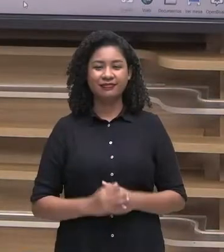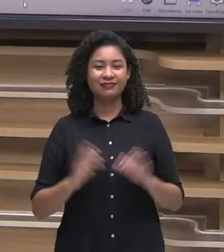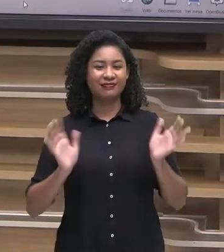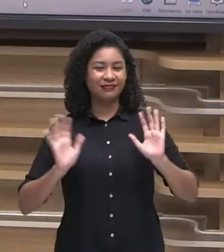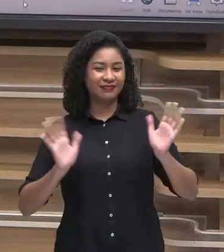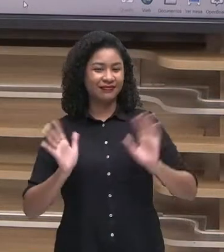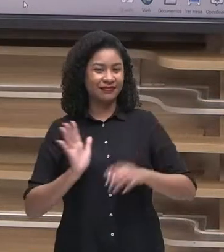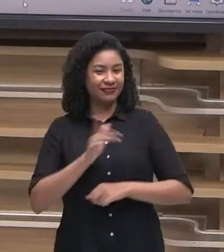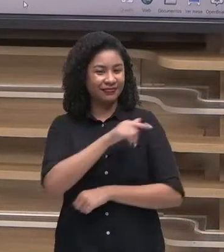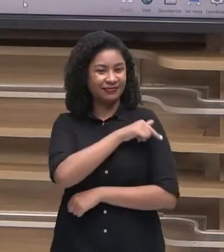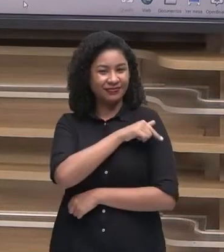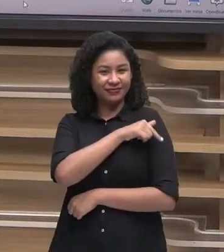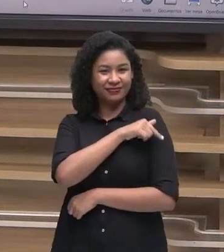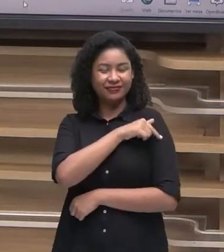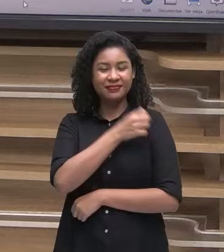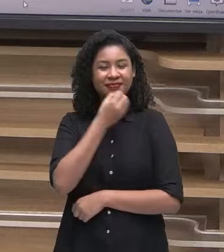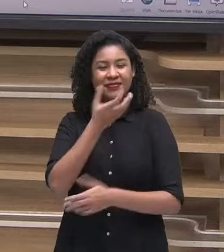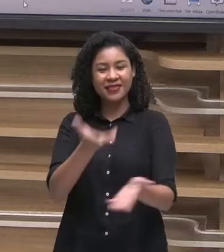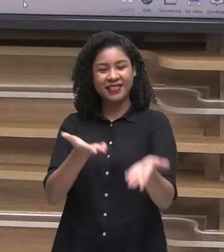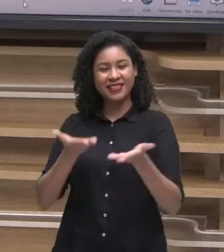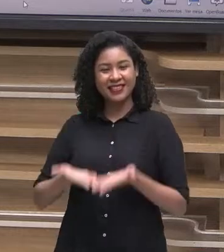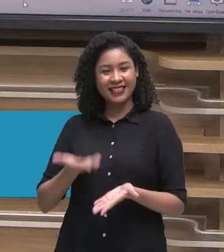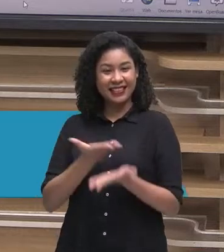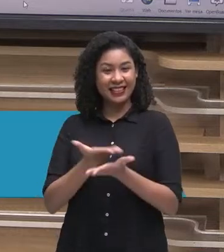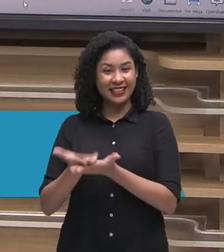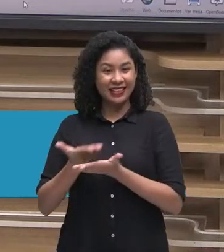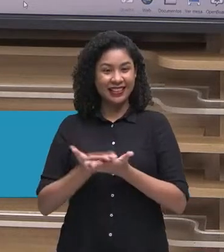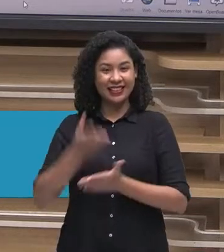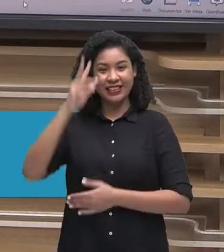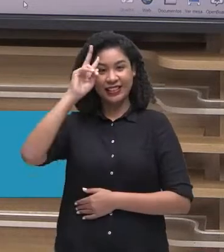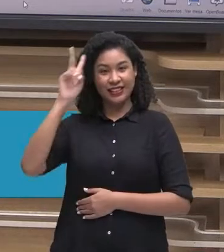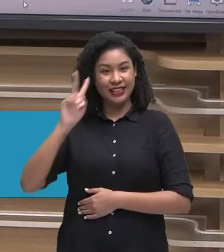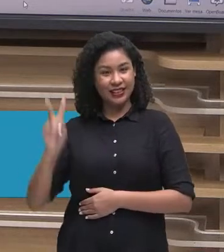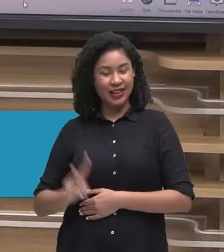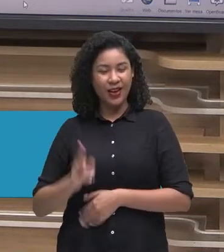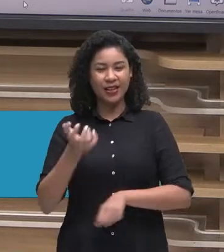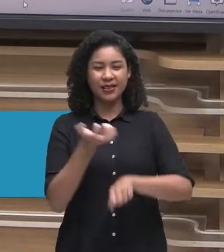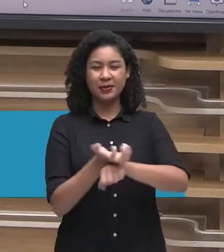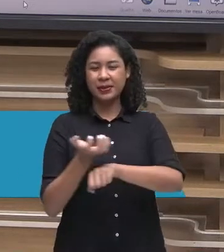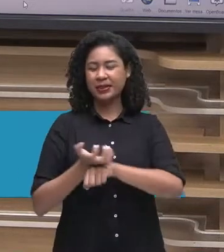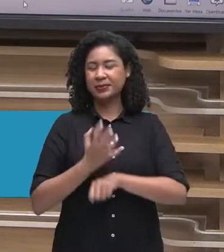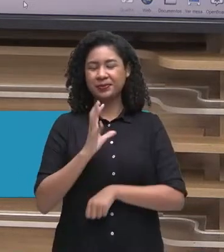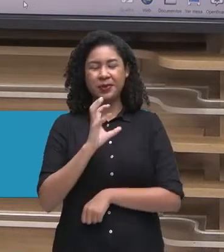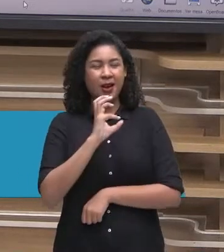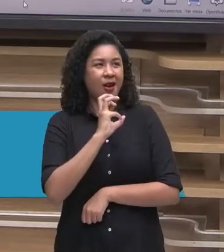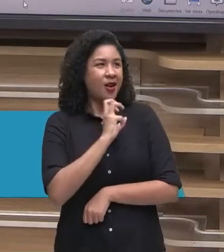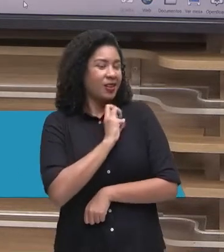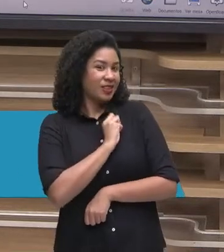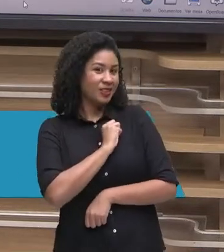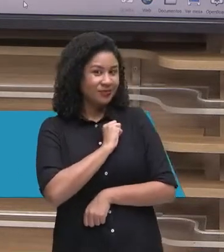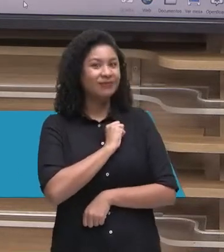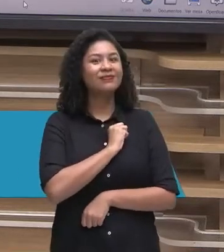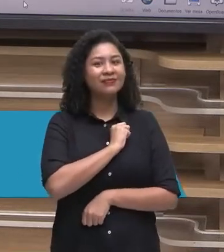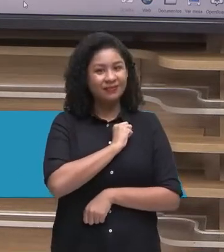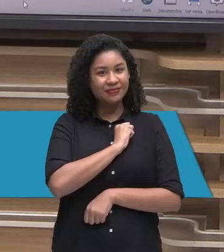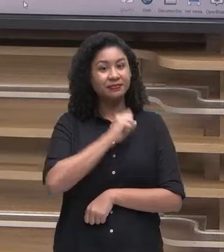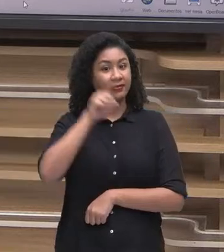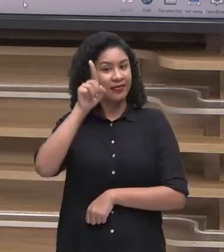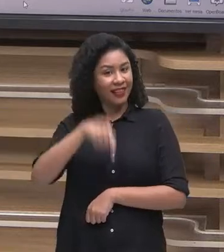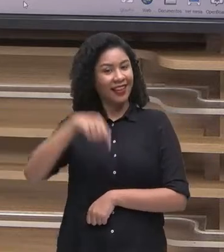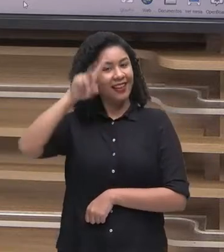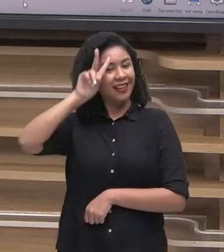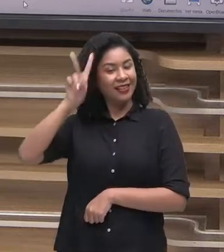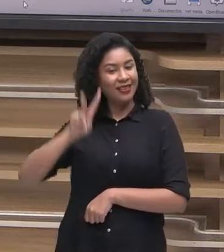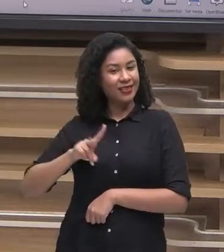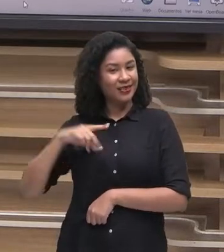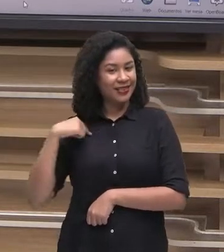Galerinha do 7º ano, sejam bem-vindos a mais uma aula de História, dessa disciplina apaixonante e empolgante que é a nossa História.